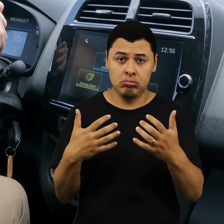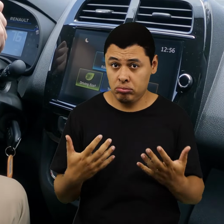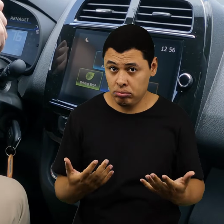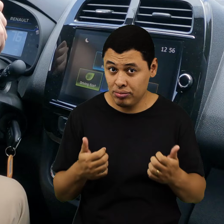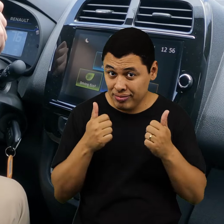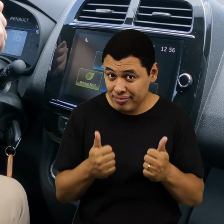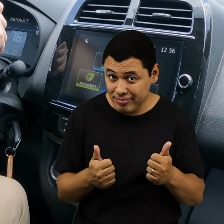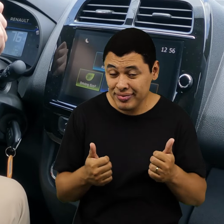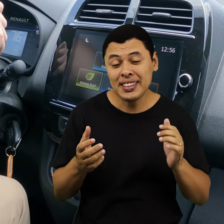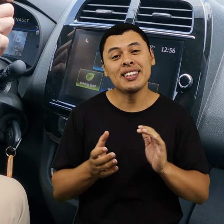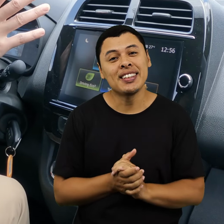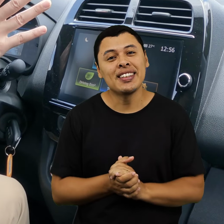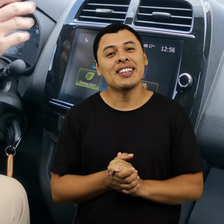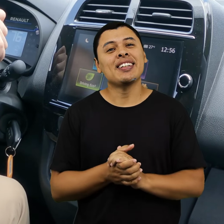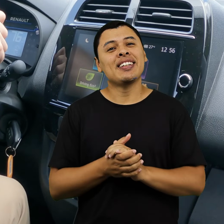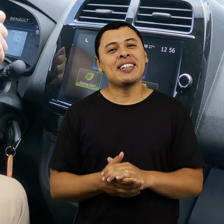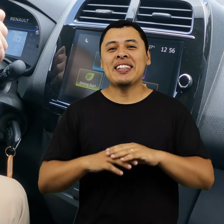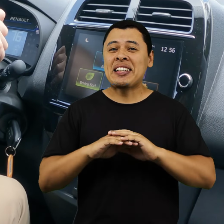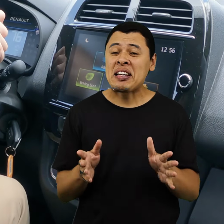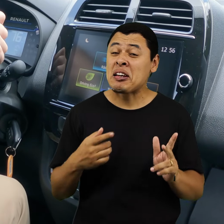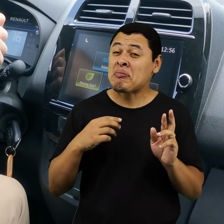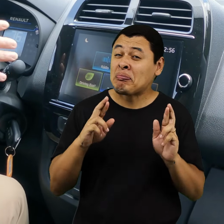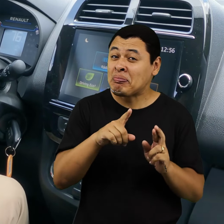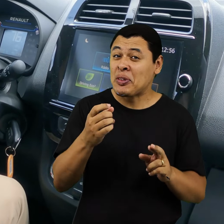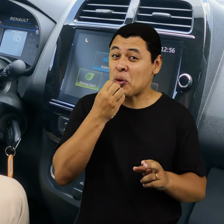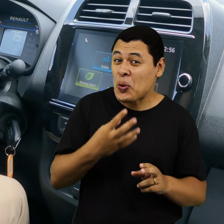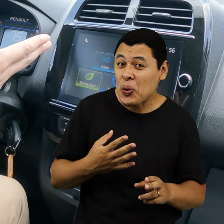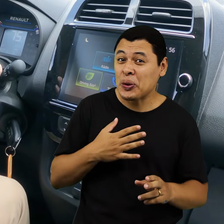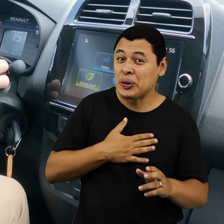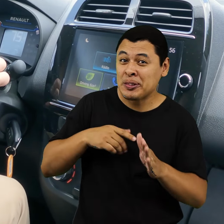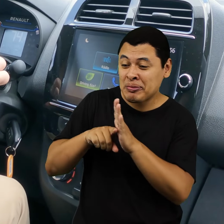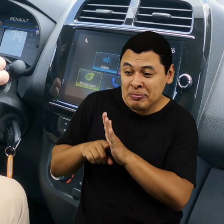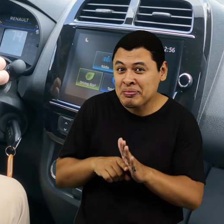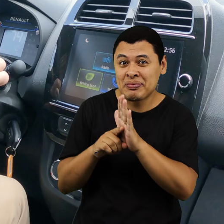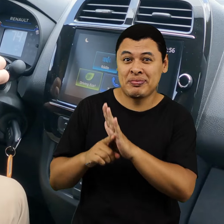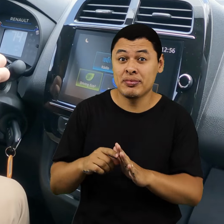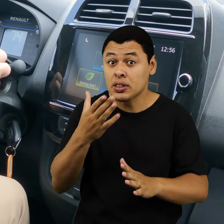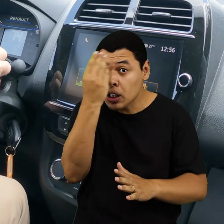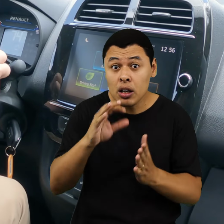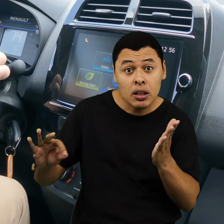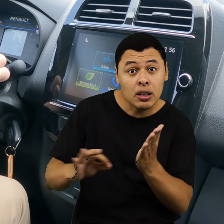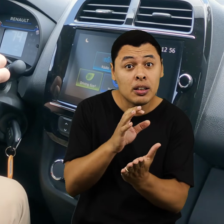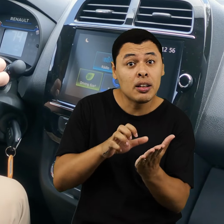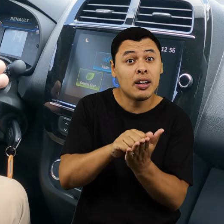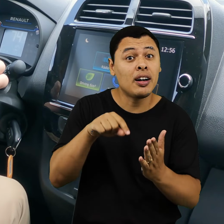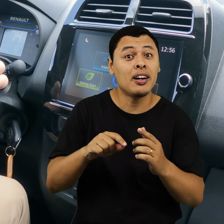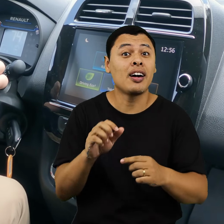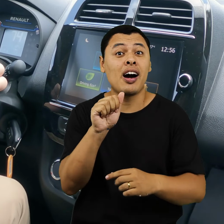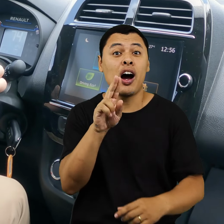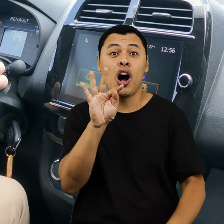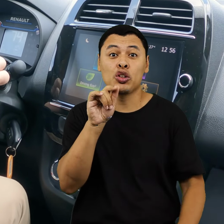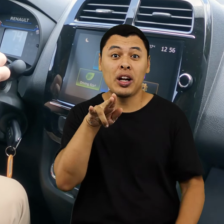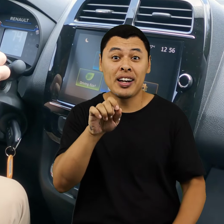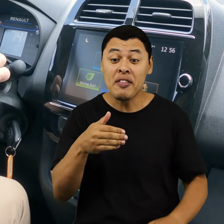pessoal. Então é isso, espero que vocês tenham gostado da avaliação, que ela tenha sido útil. Não esqueça de assinar o canal da Autoline, os vídeos chegar aí